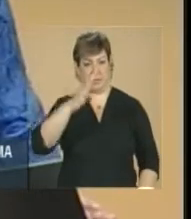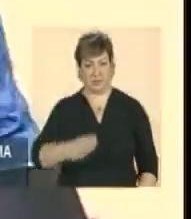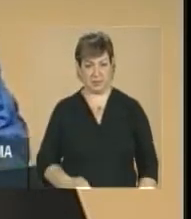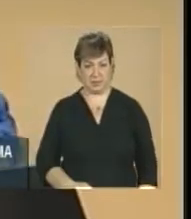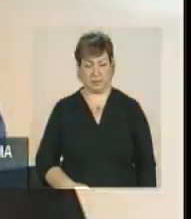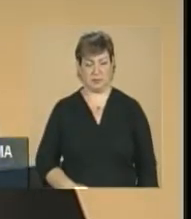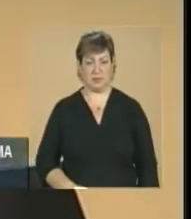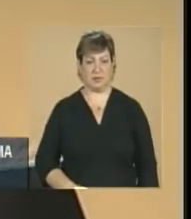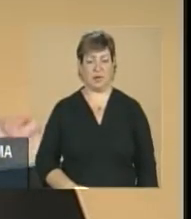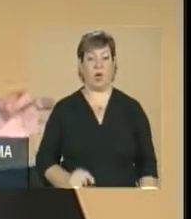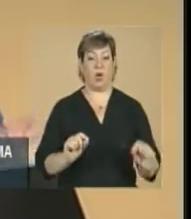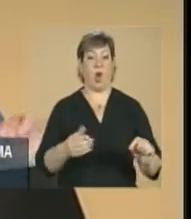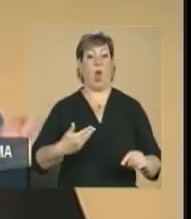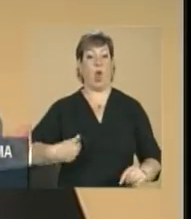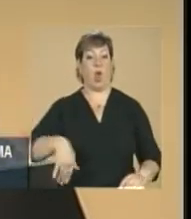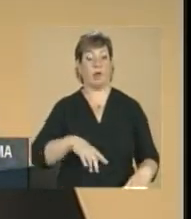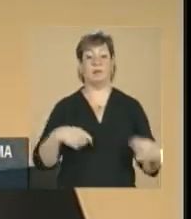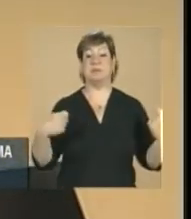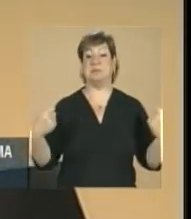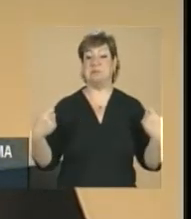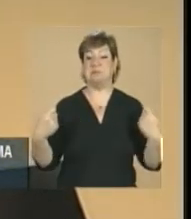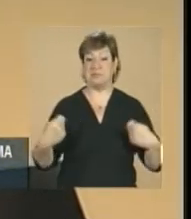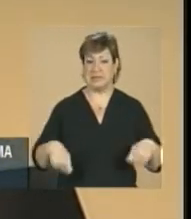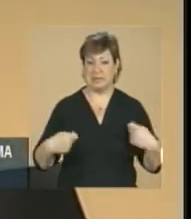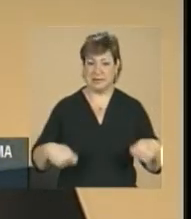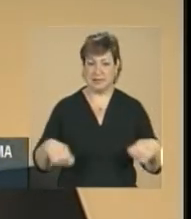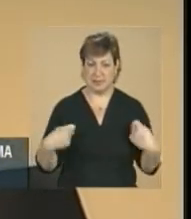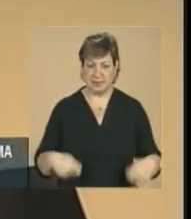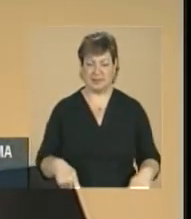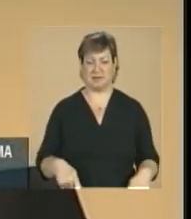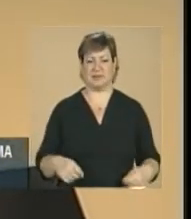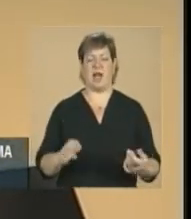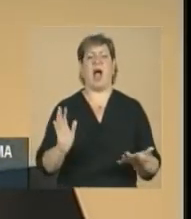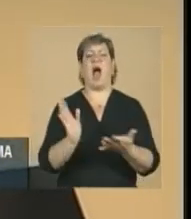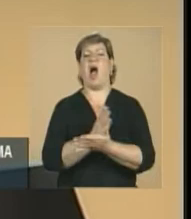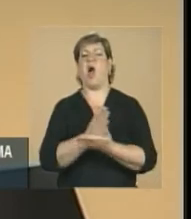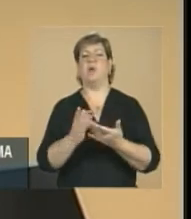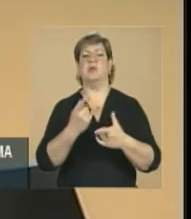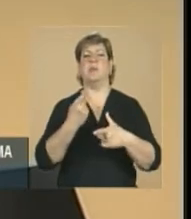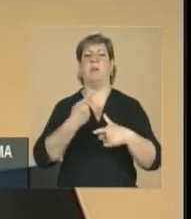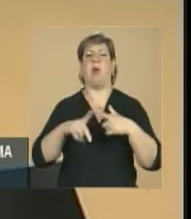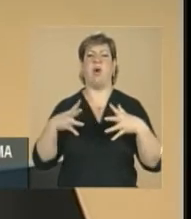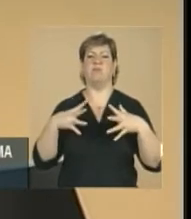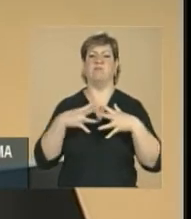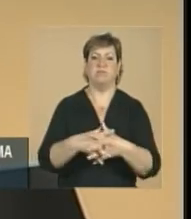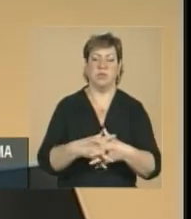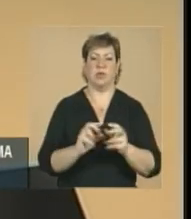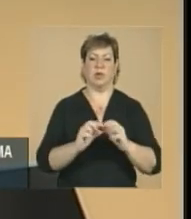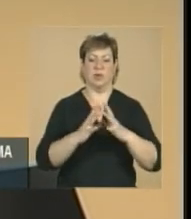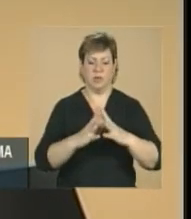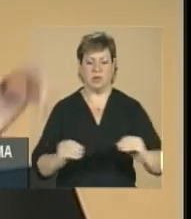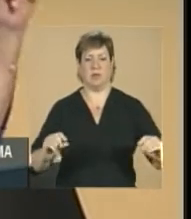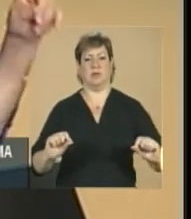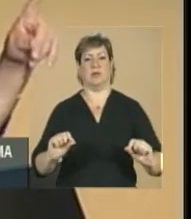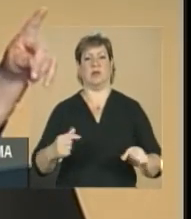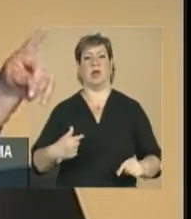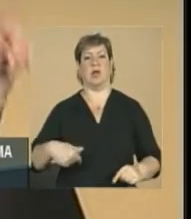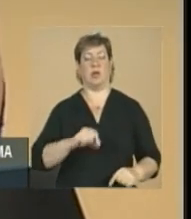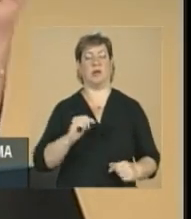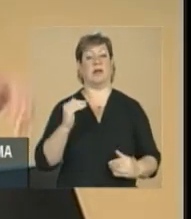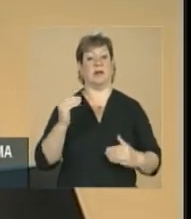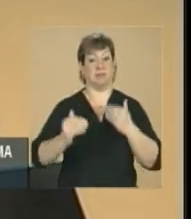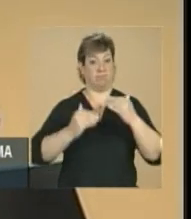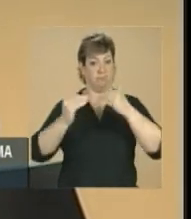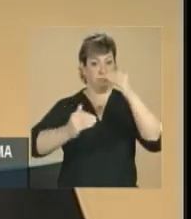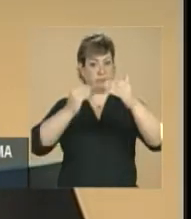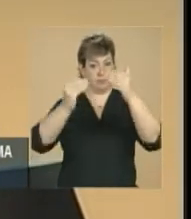Nós temos de desmontar alguns entraves ao nosso crescimento